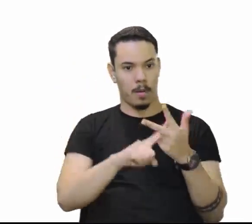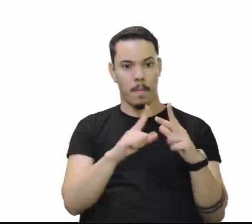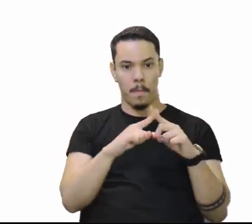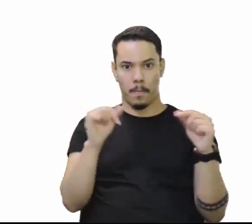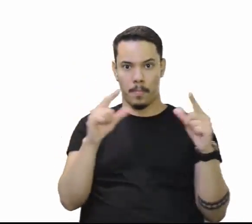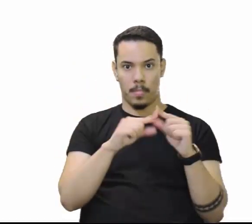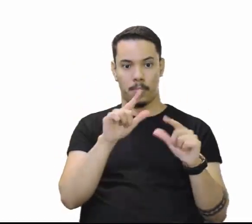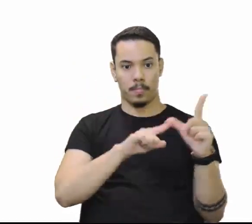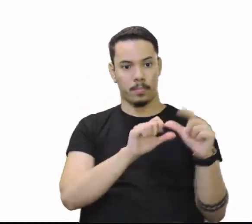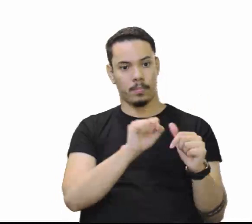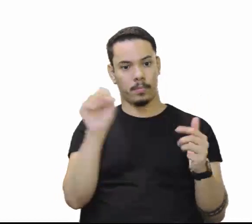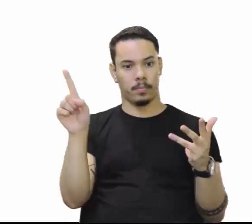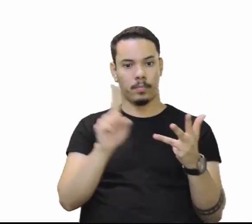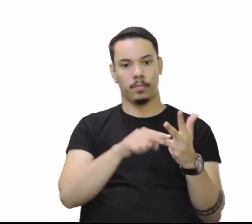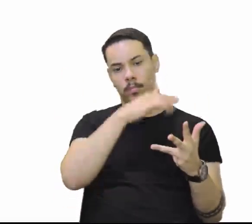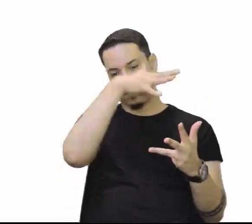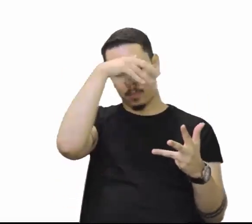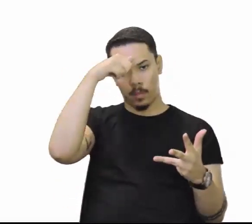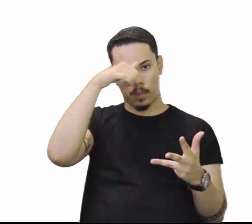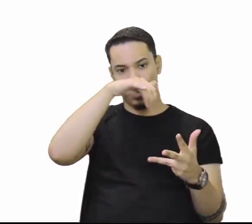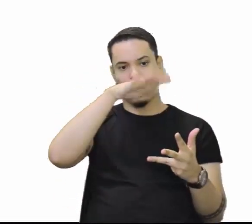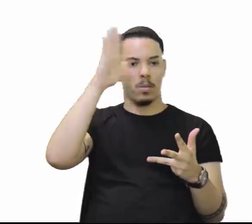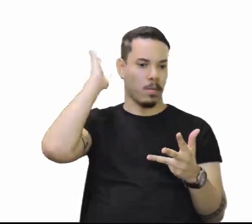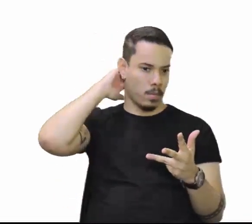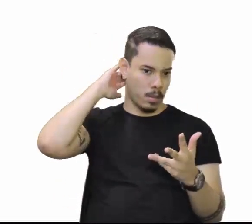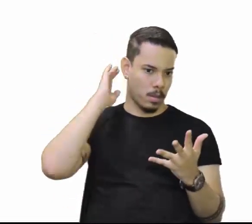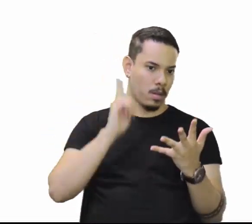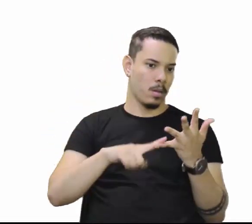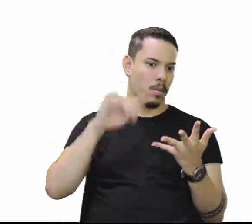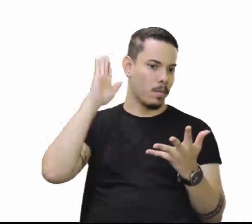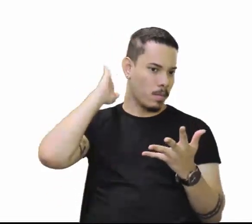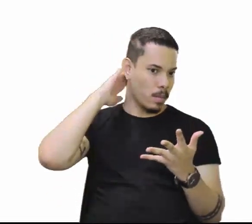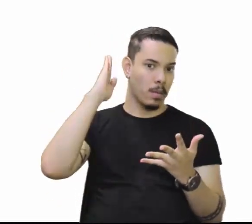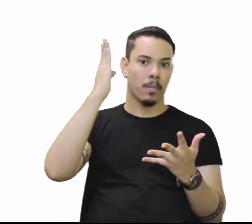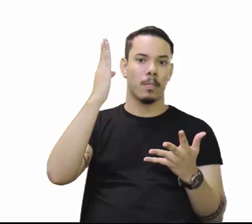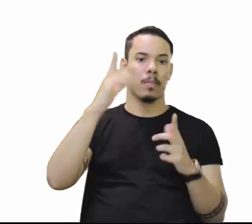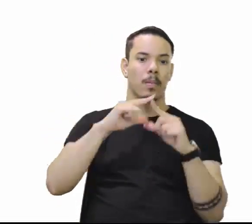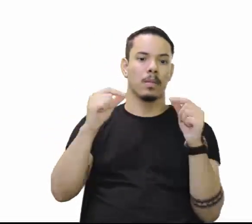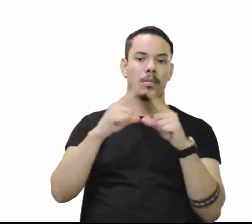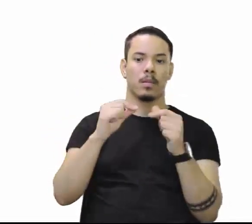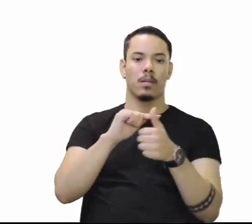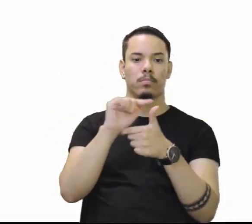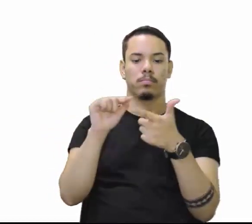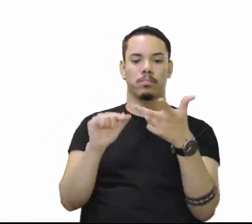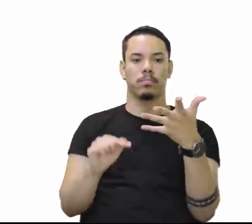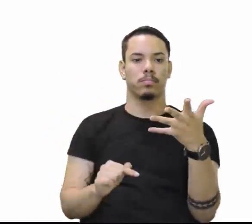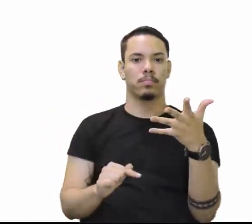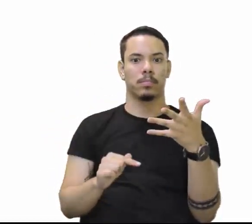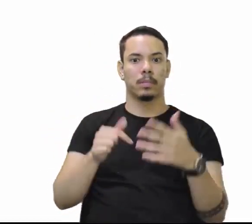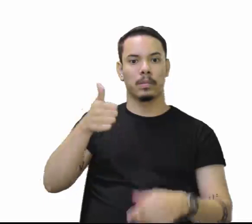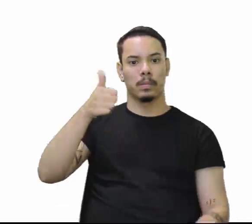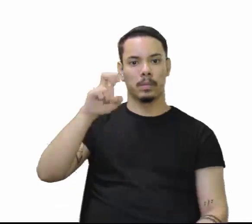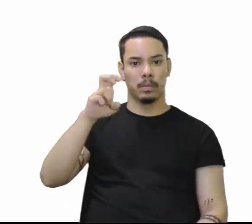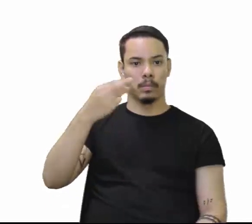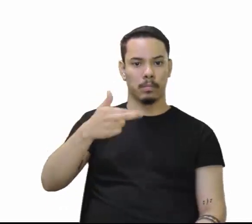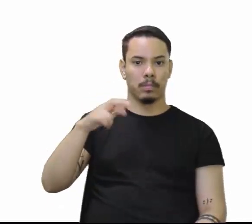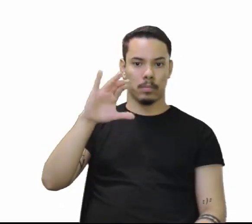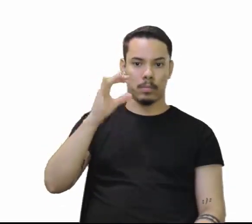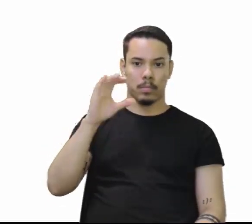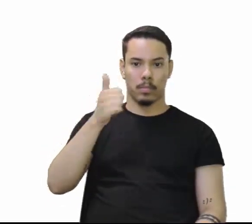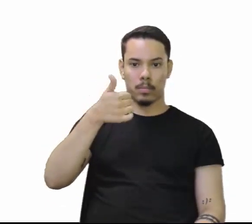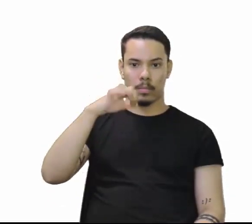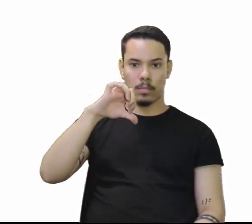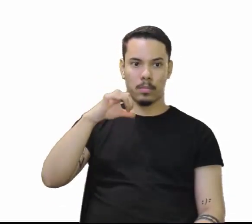Brasília, Acre, Mato Grosso, Belém ou Belém, Brasília. Olha aí, ó, 15 de março de 1960.